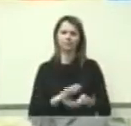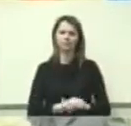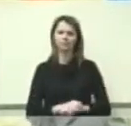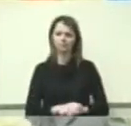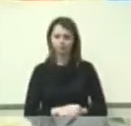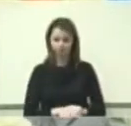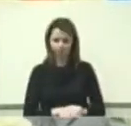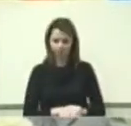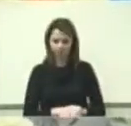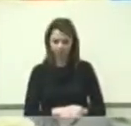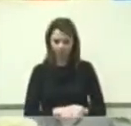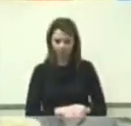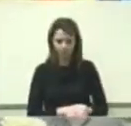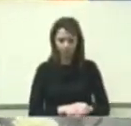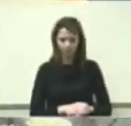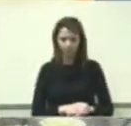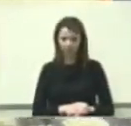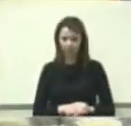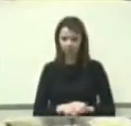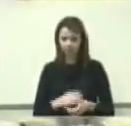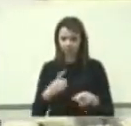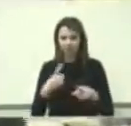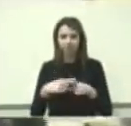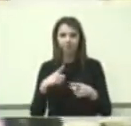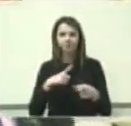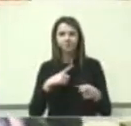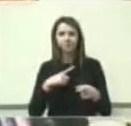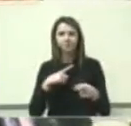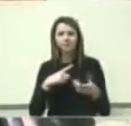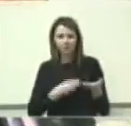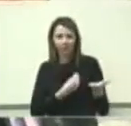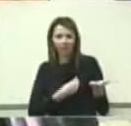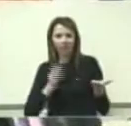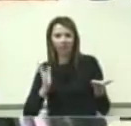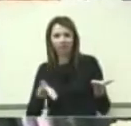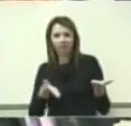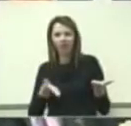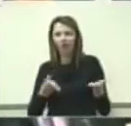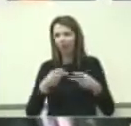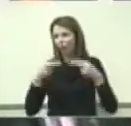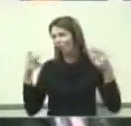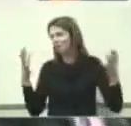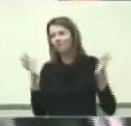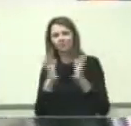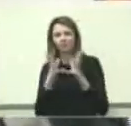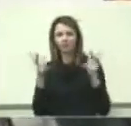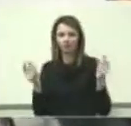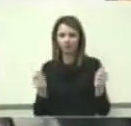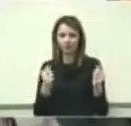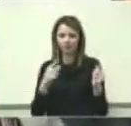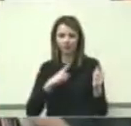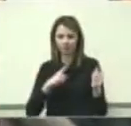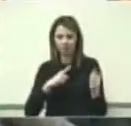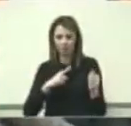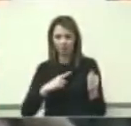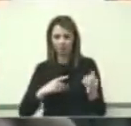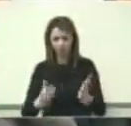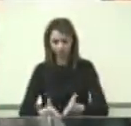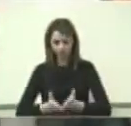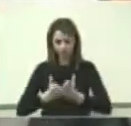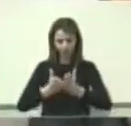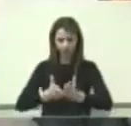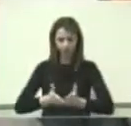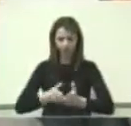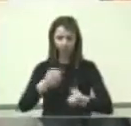tínhamos vivido outras experiências Mas aquela foi excepcional tinha o condutor o dono do barco era